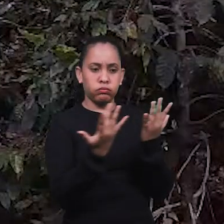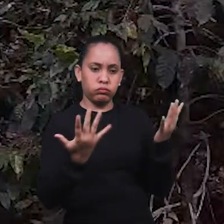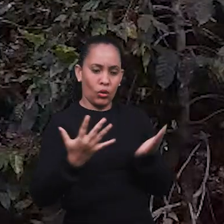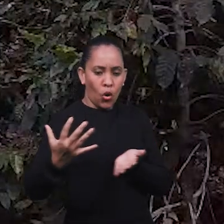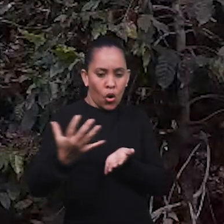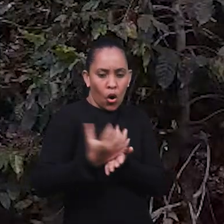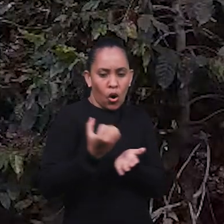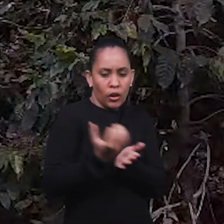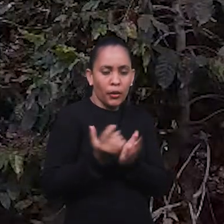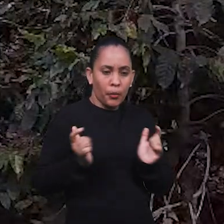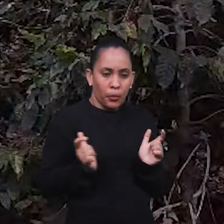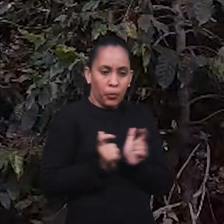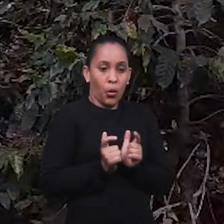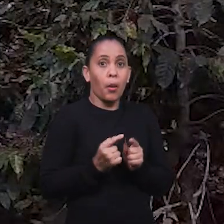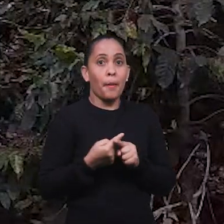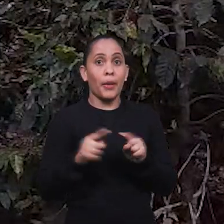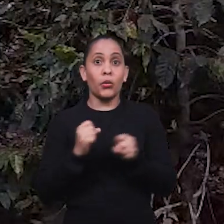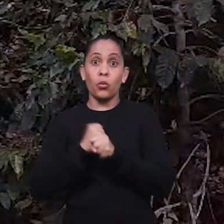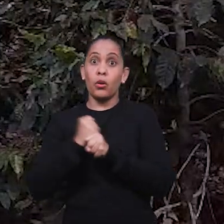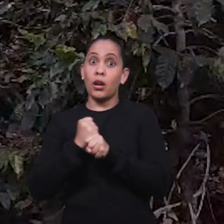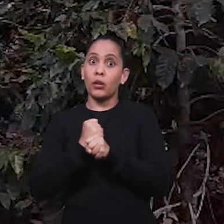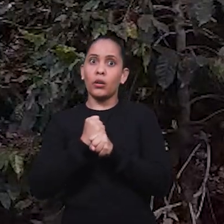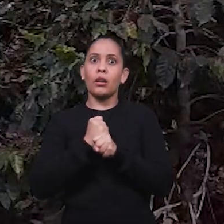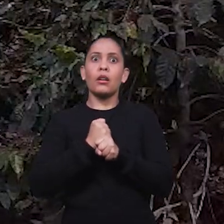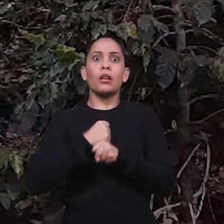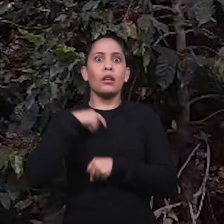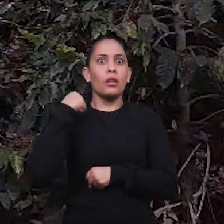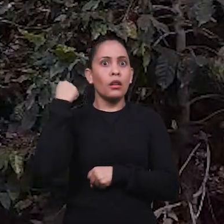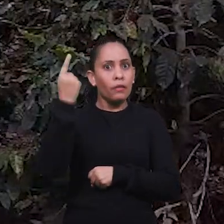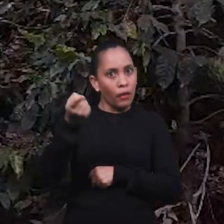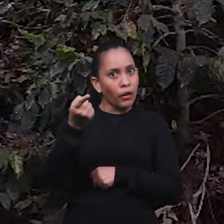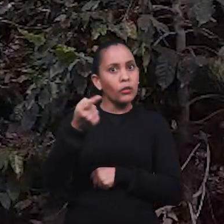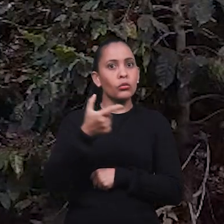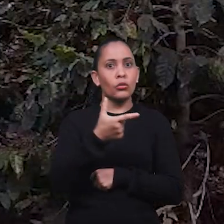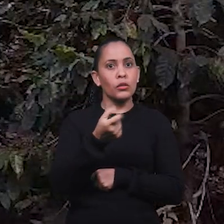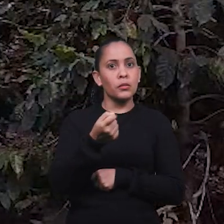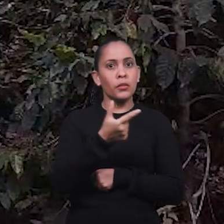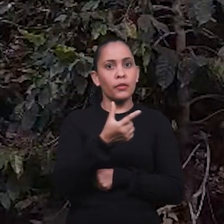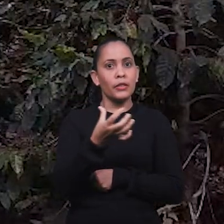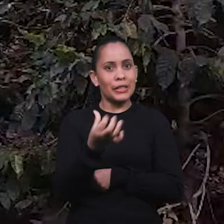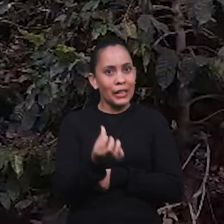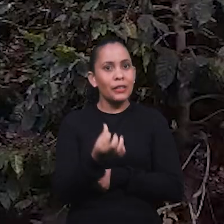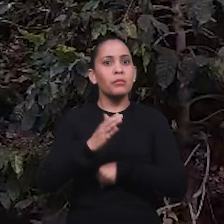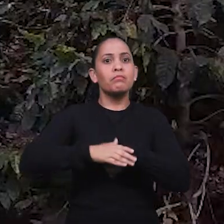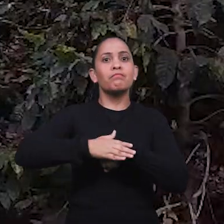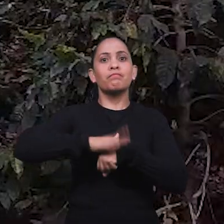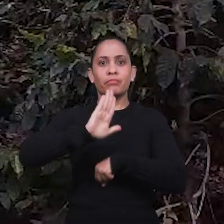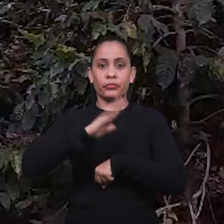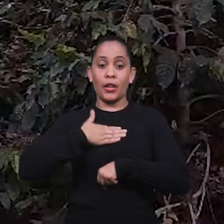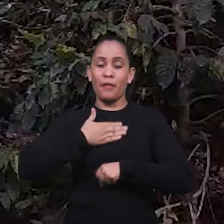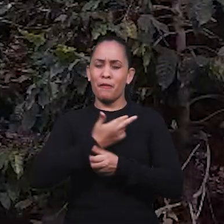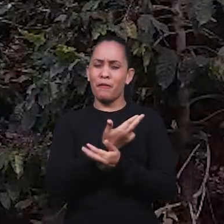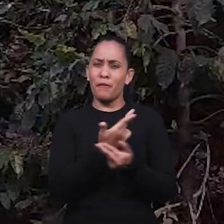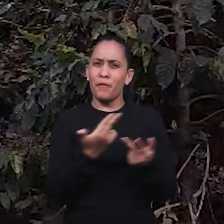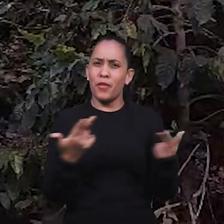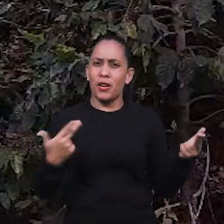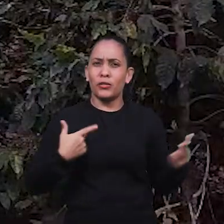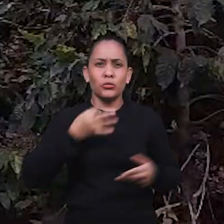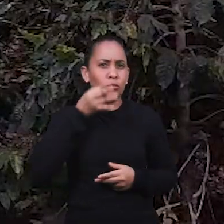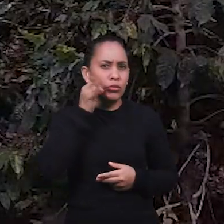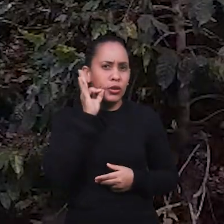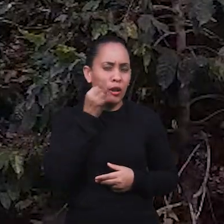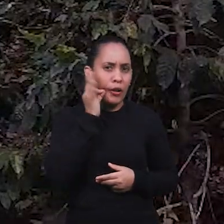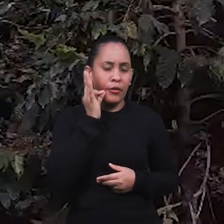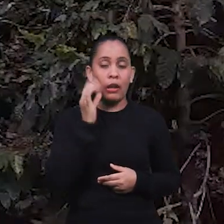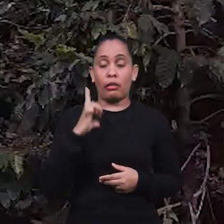da colheita média. Mas o ano que vem vai ser uma carga muito boa. Então, às vezes por nós termos algumas variedades ou